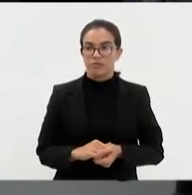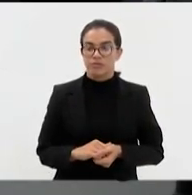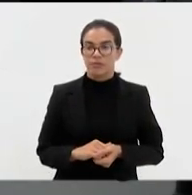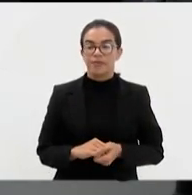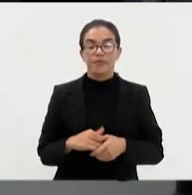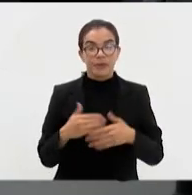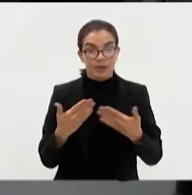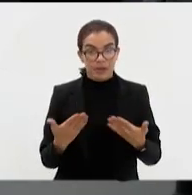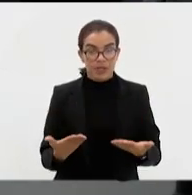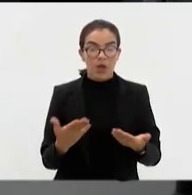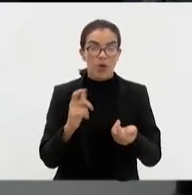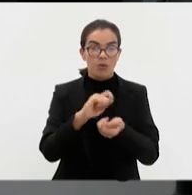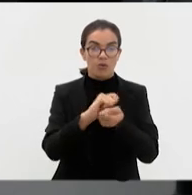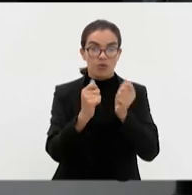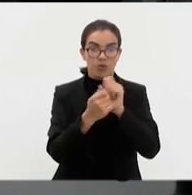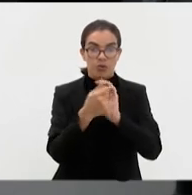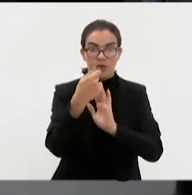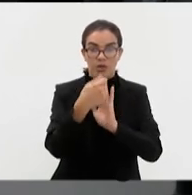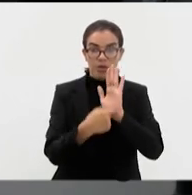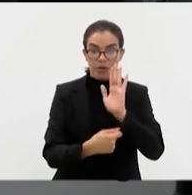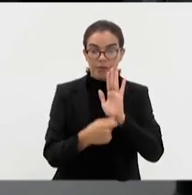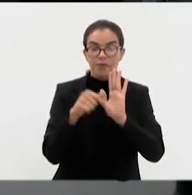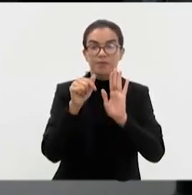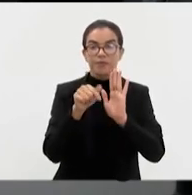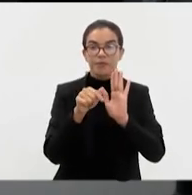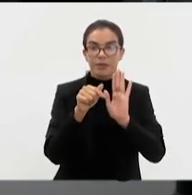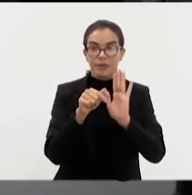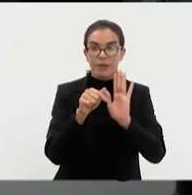Bom, ficou assim a redação. Ressalte-se que a